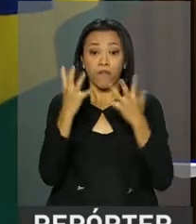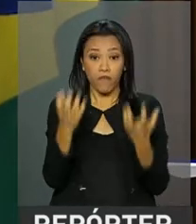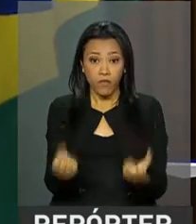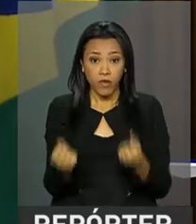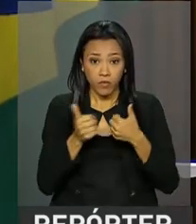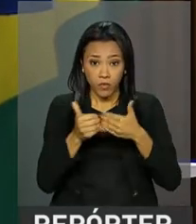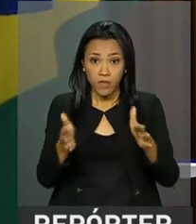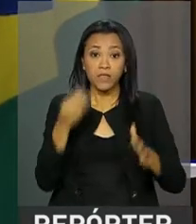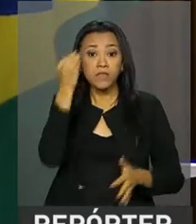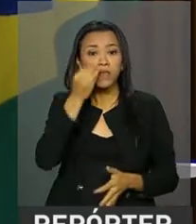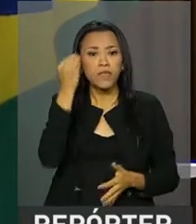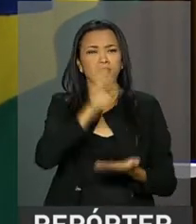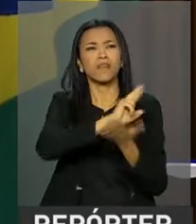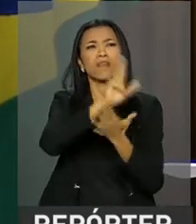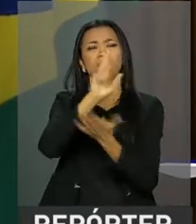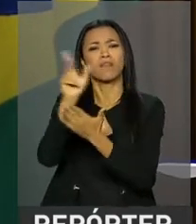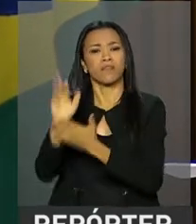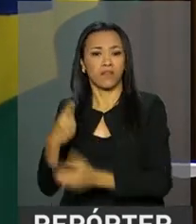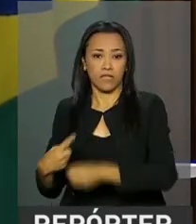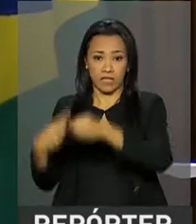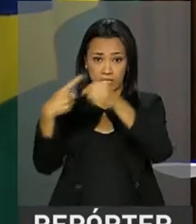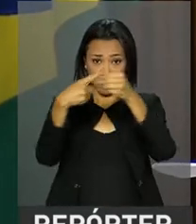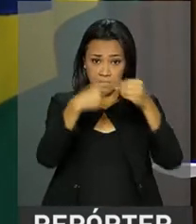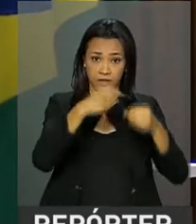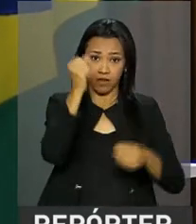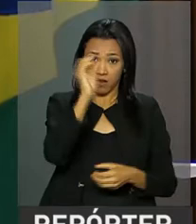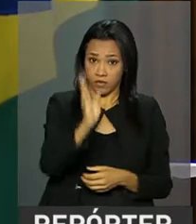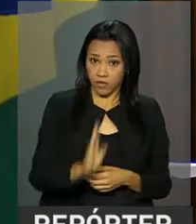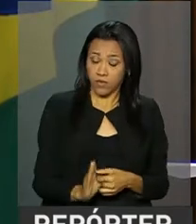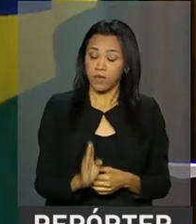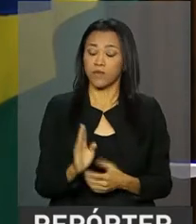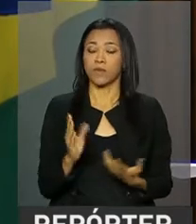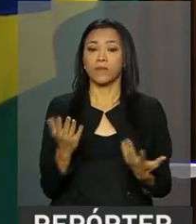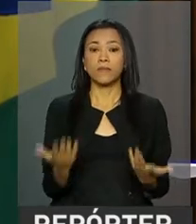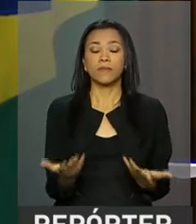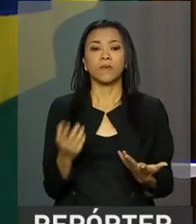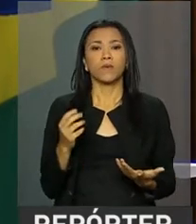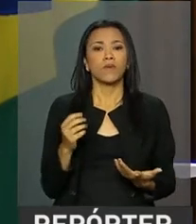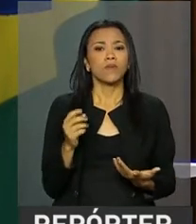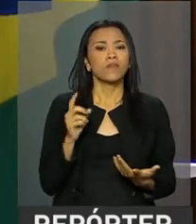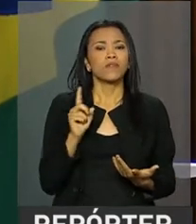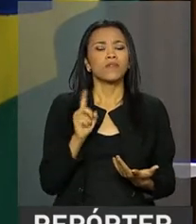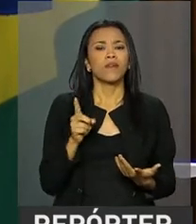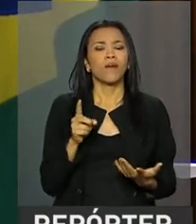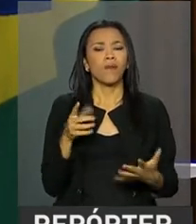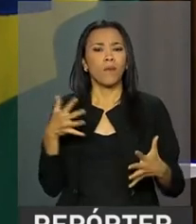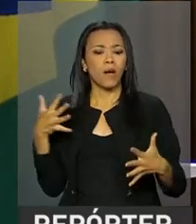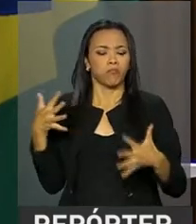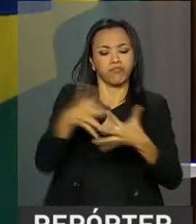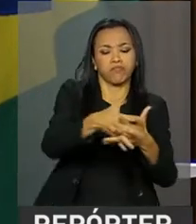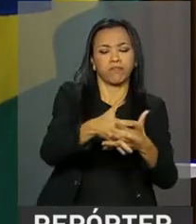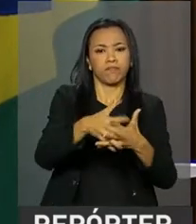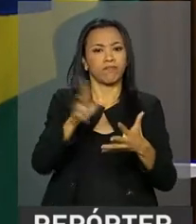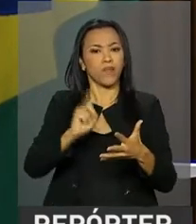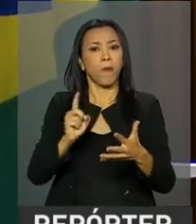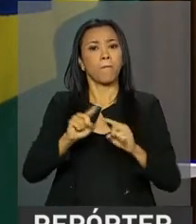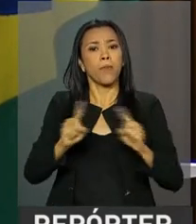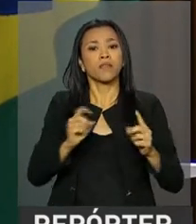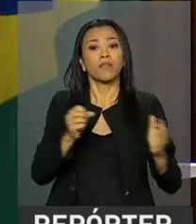nas várias cidades brasileiras com uma digamos uma mama não interferência mais uma produção